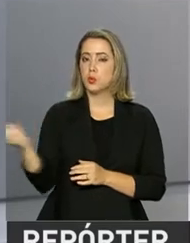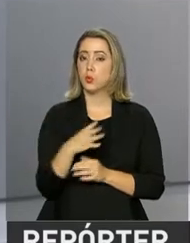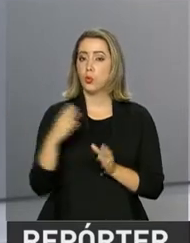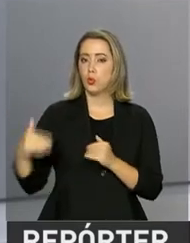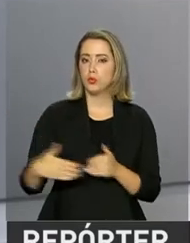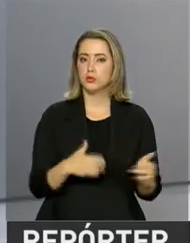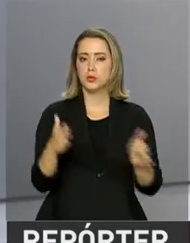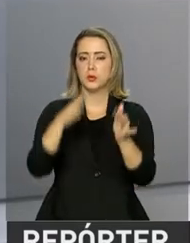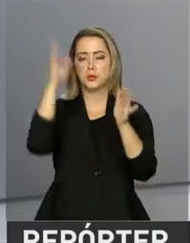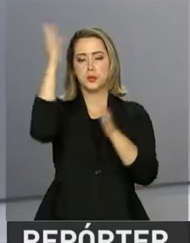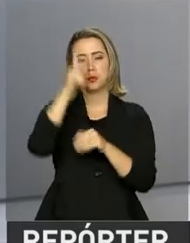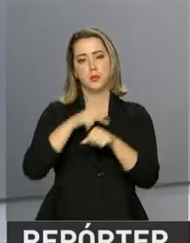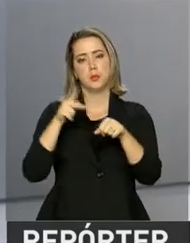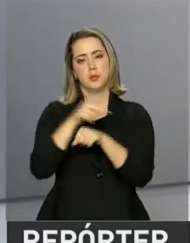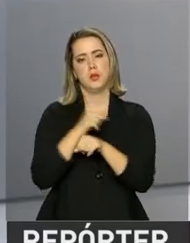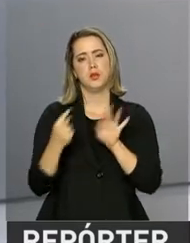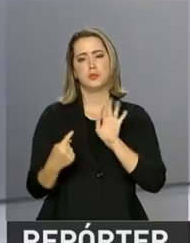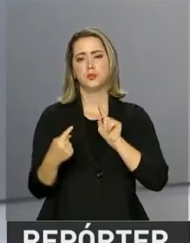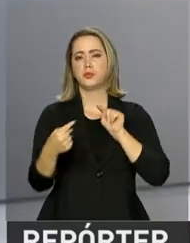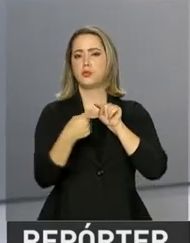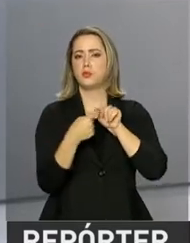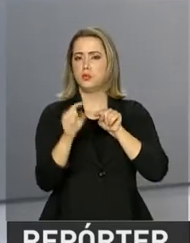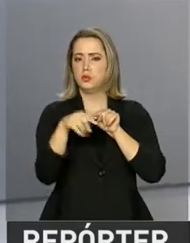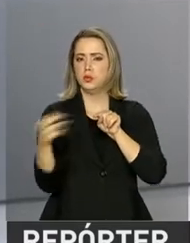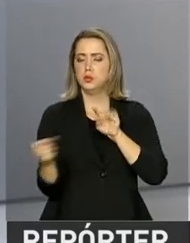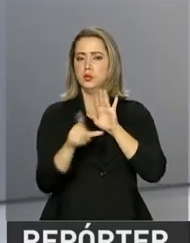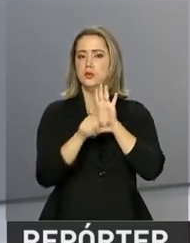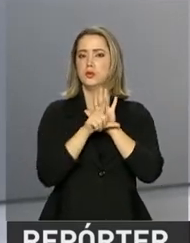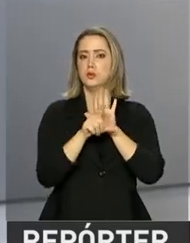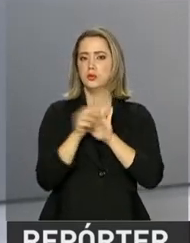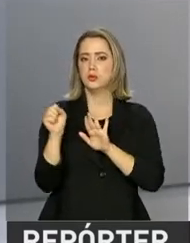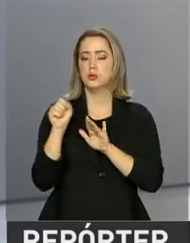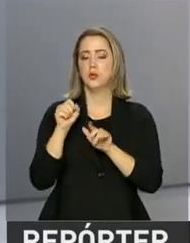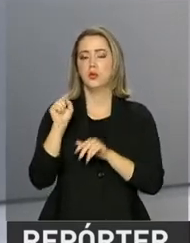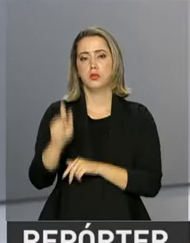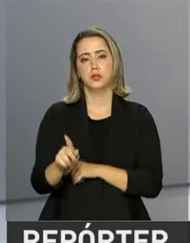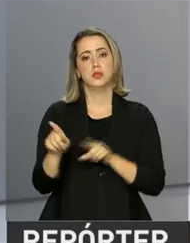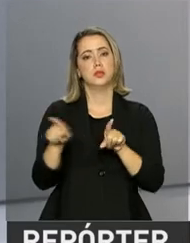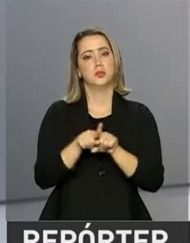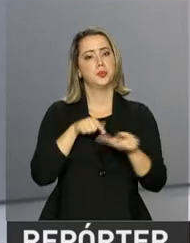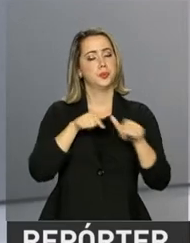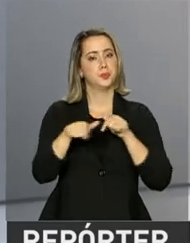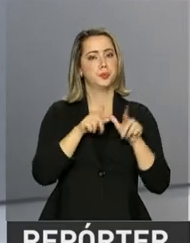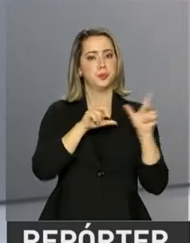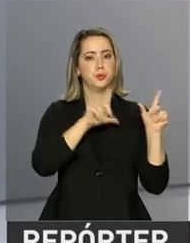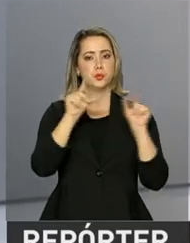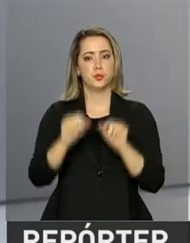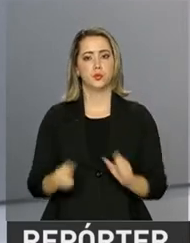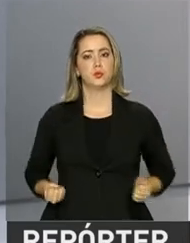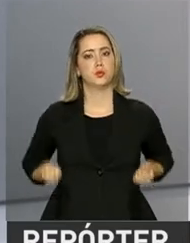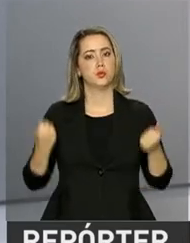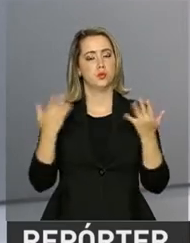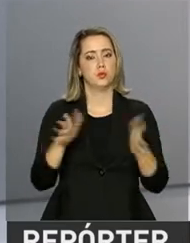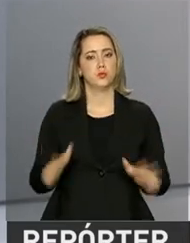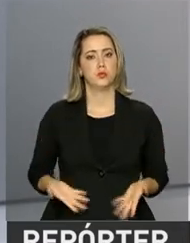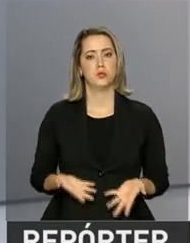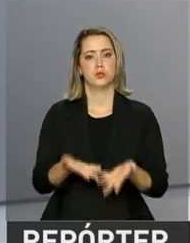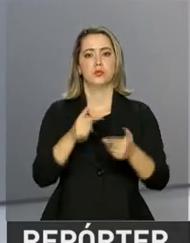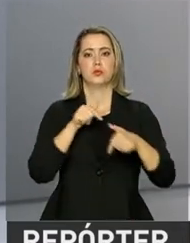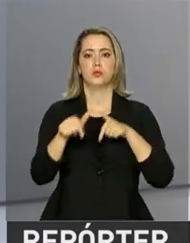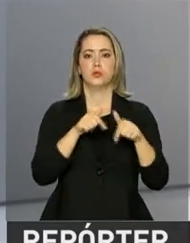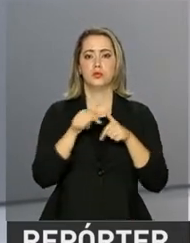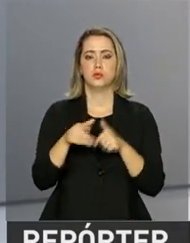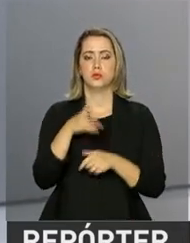governo conta com reformas como a da Previdência e a Trabalhista, que devem reduzir gastos e gerar empregos. Acompanhe na